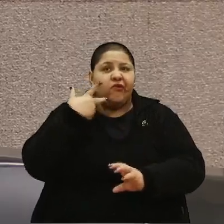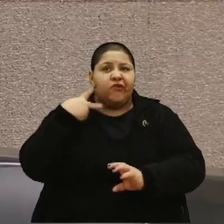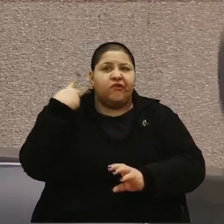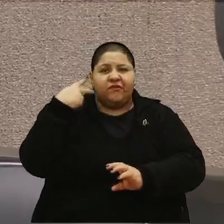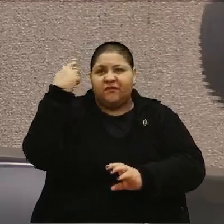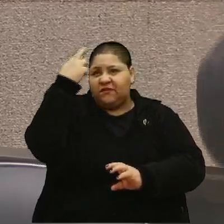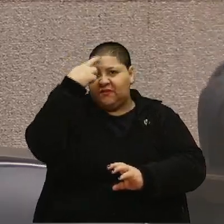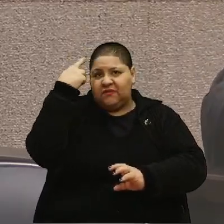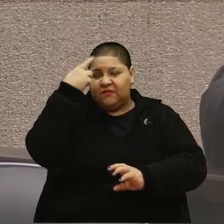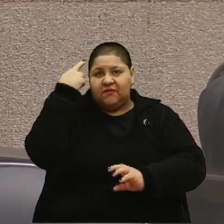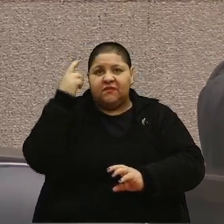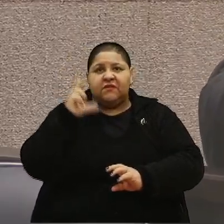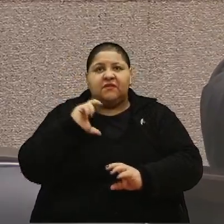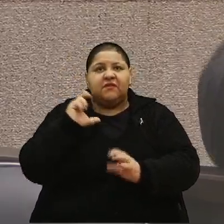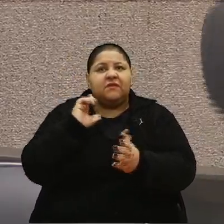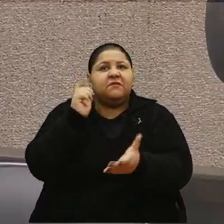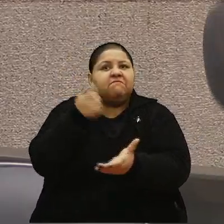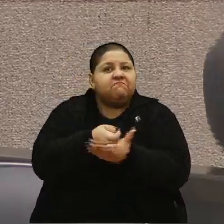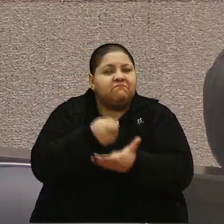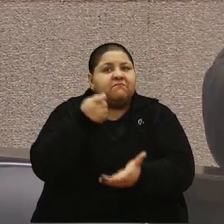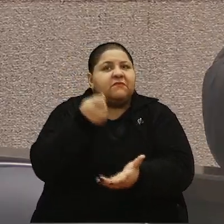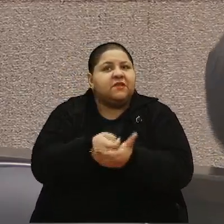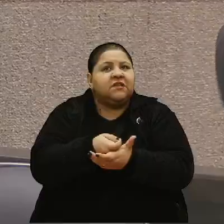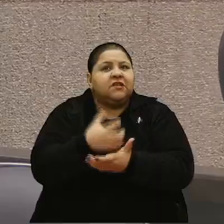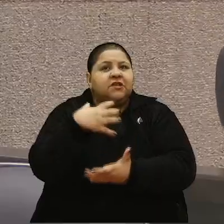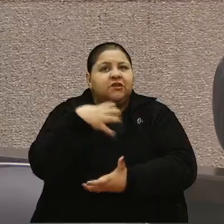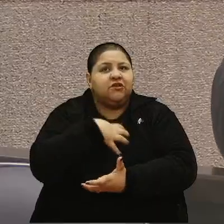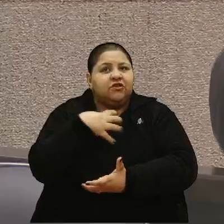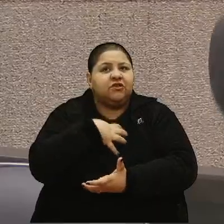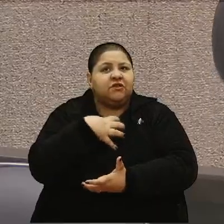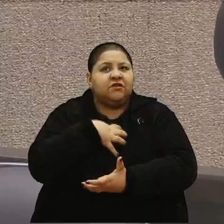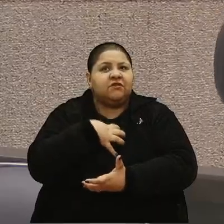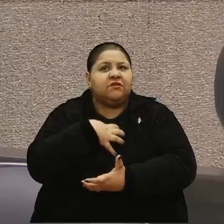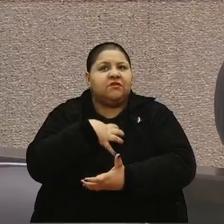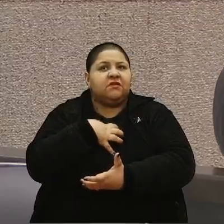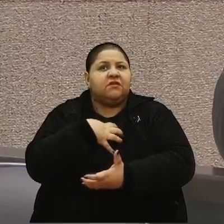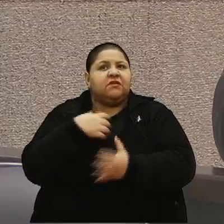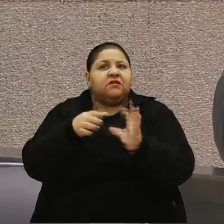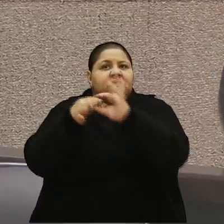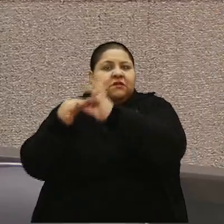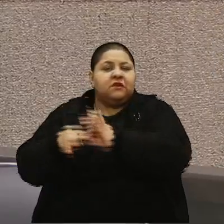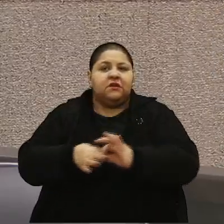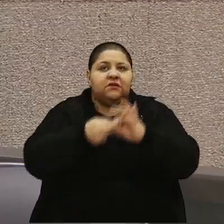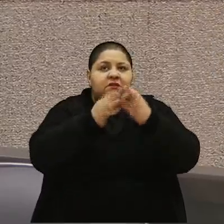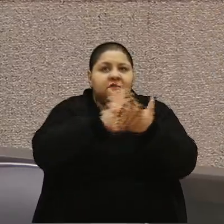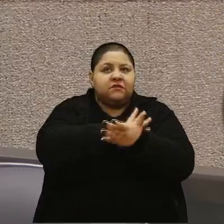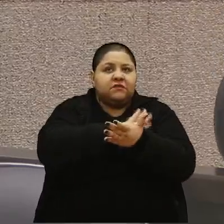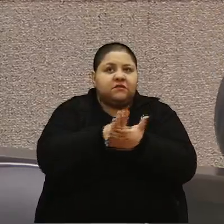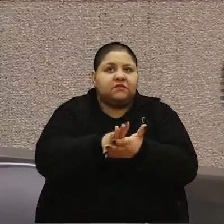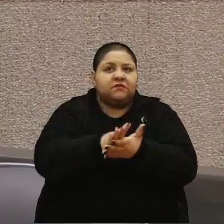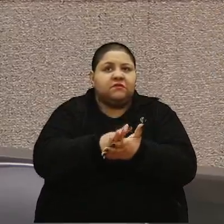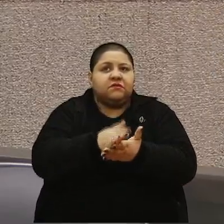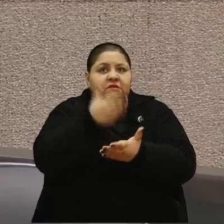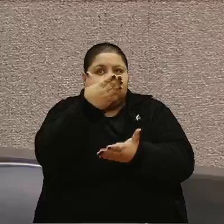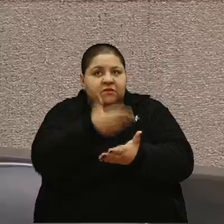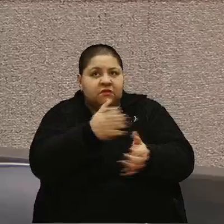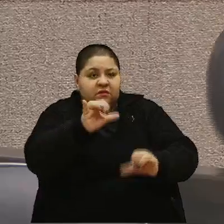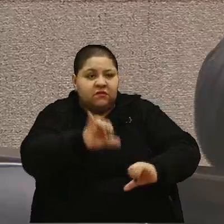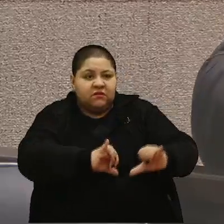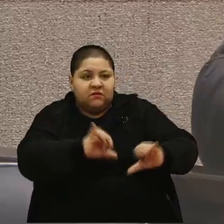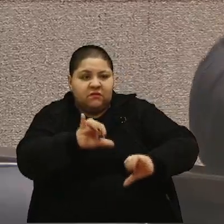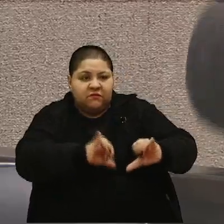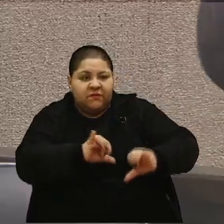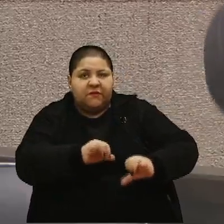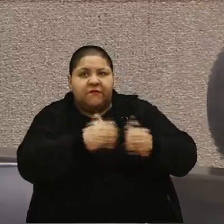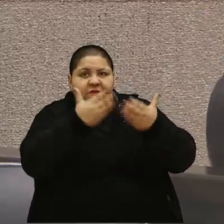Juliano Valim, que tentam, de maneira oportunista, associar o racismo que o senhor sofreu e, em cima do racismo que o